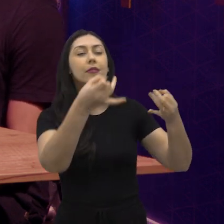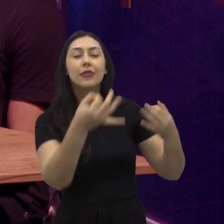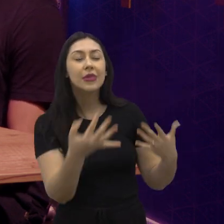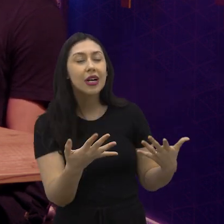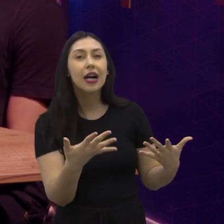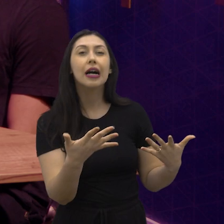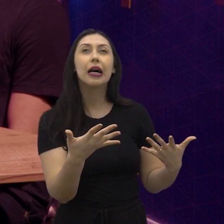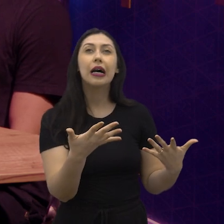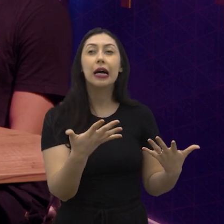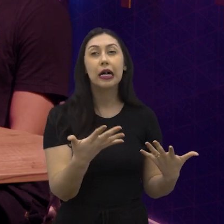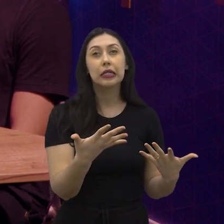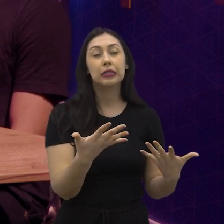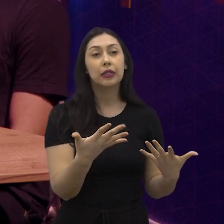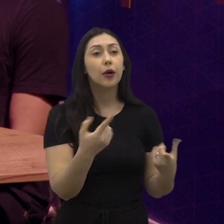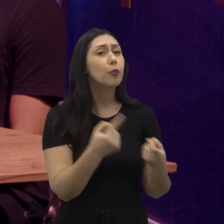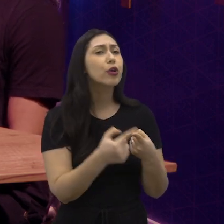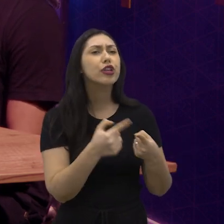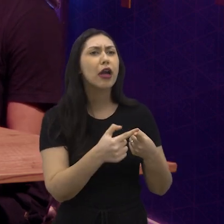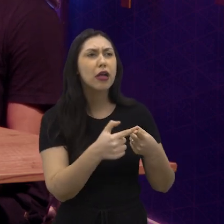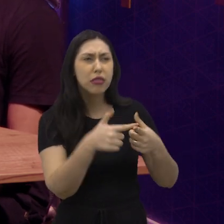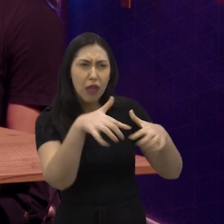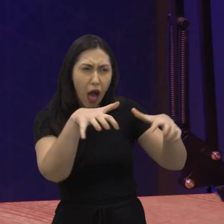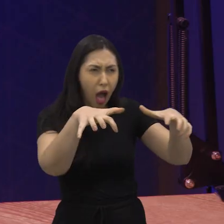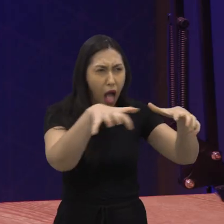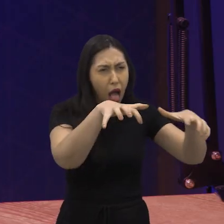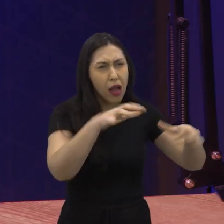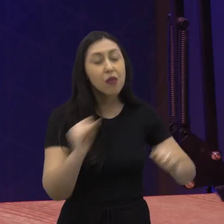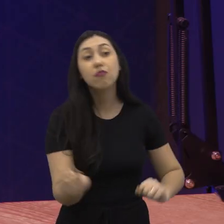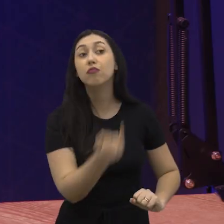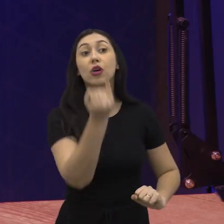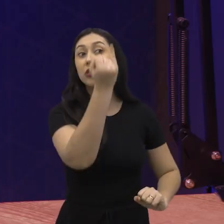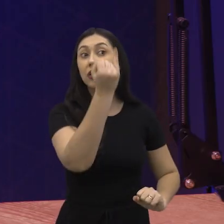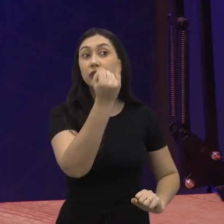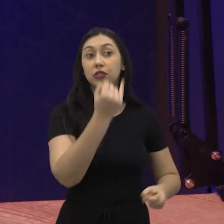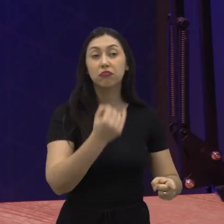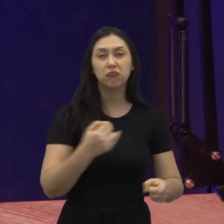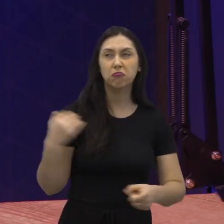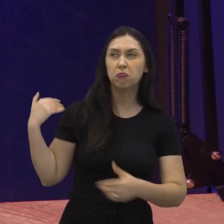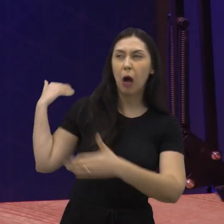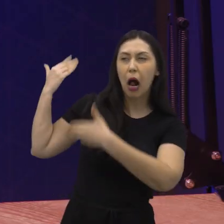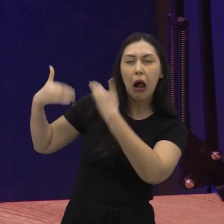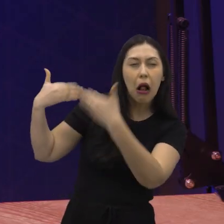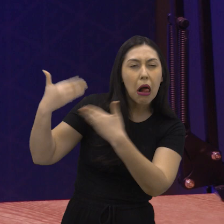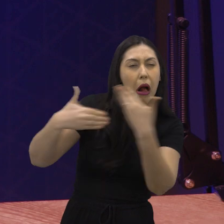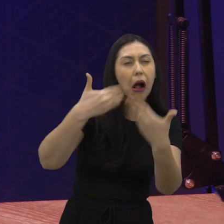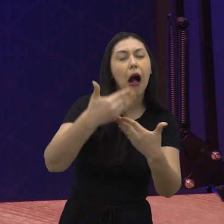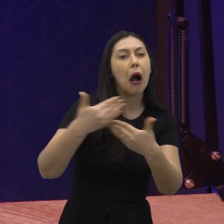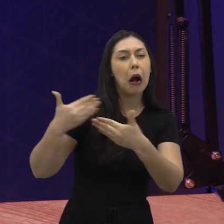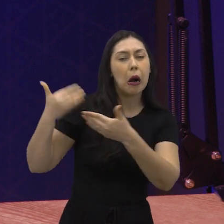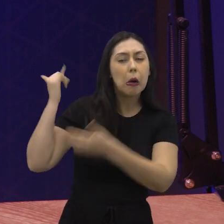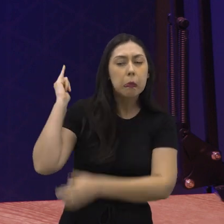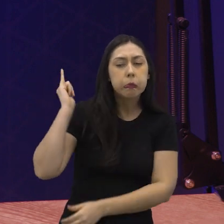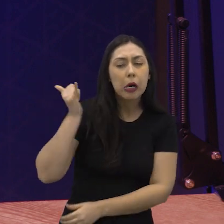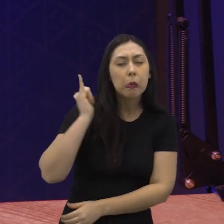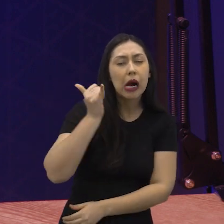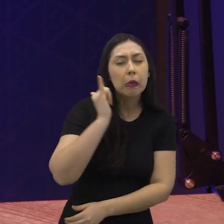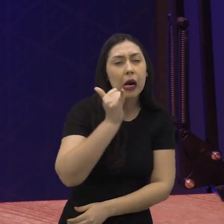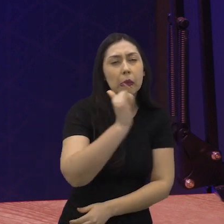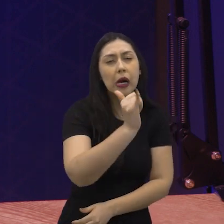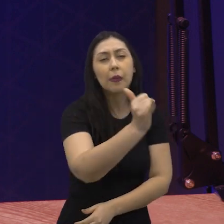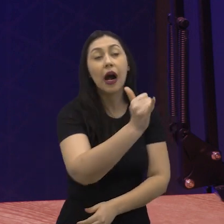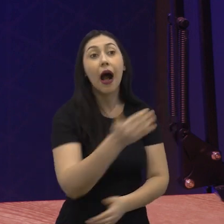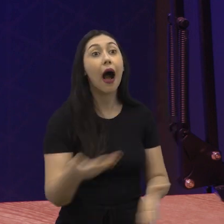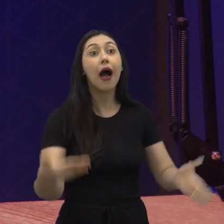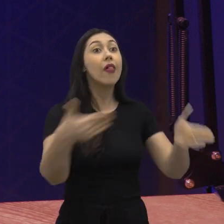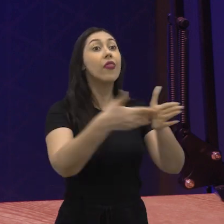essa também, até a importância do terror, desde a antiguidade, né, como uma tradição oral, até chegar nos dias